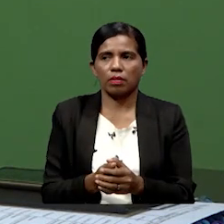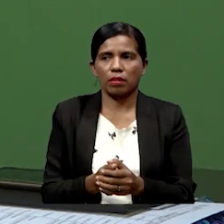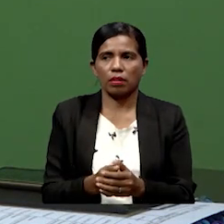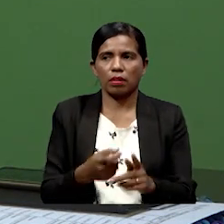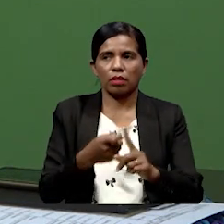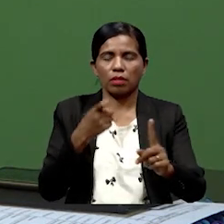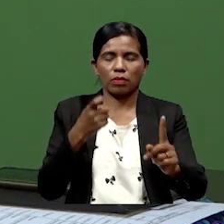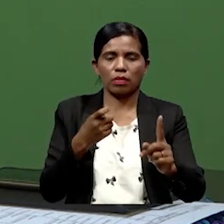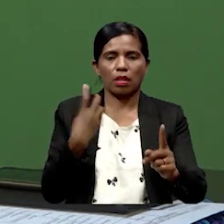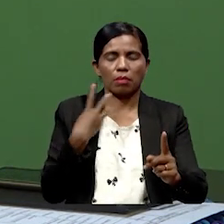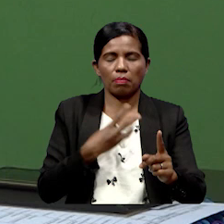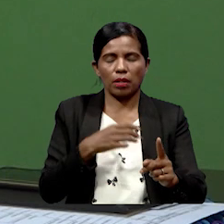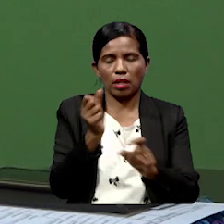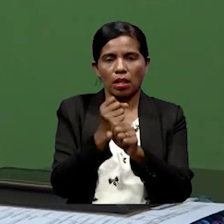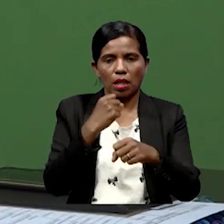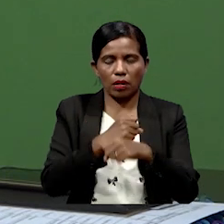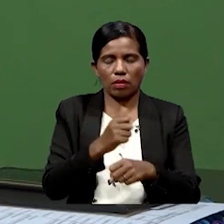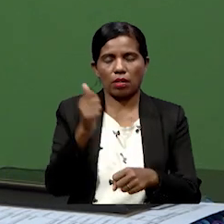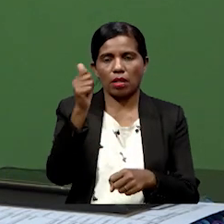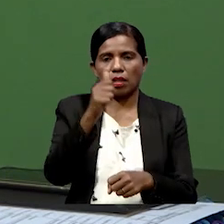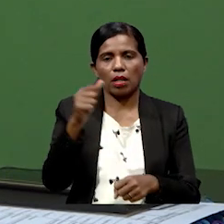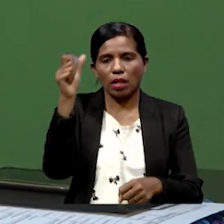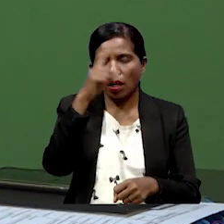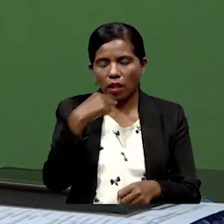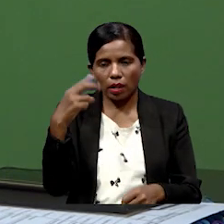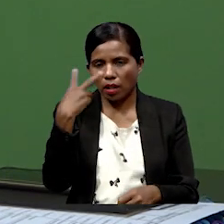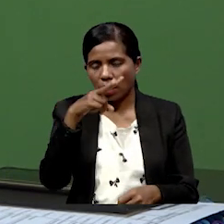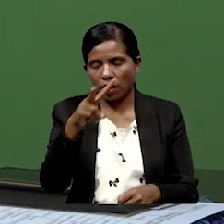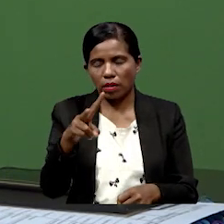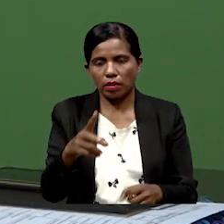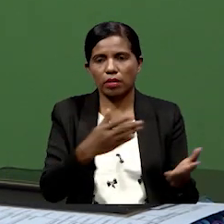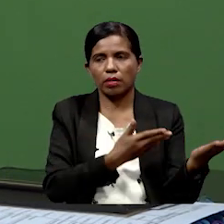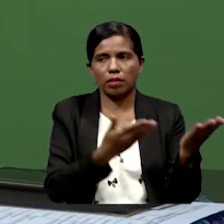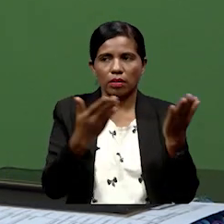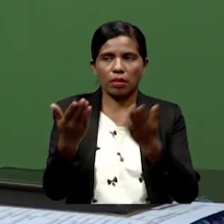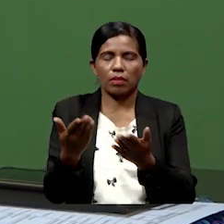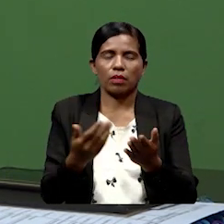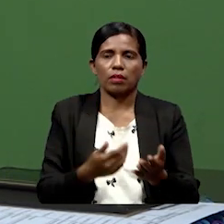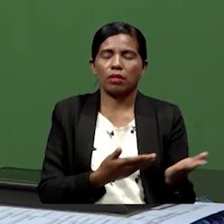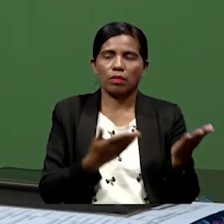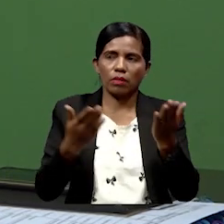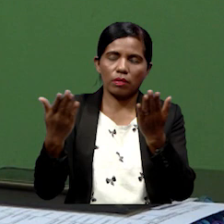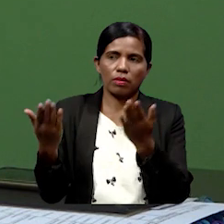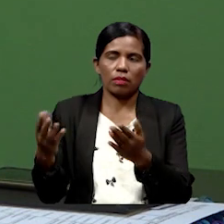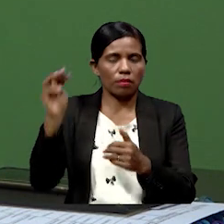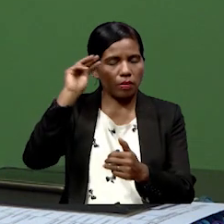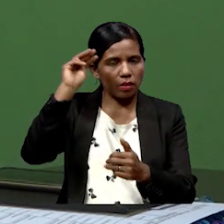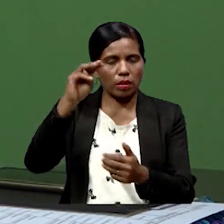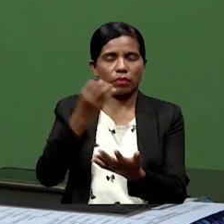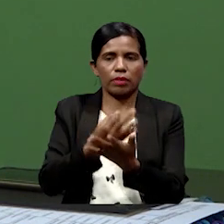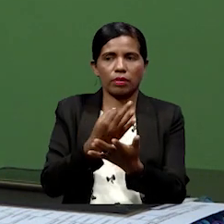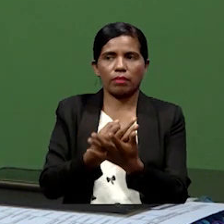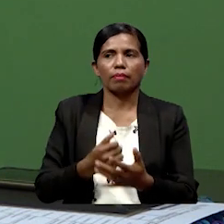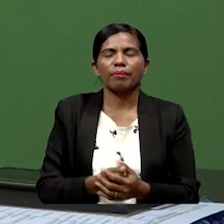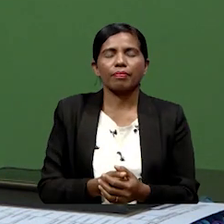auditoria interna de Kailinha e Sira Haruko Anama Ami, a minha encaminha na ba, ba Ministério de Finanças.